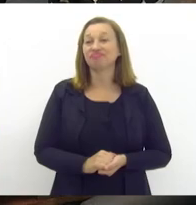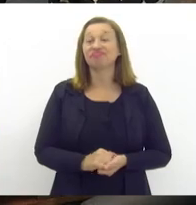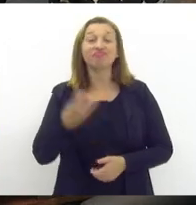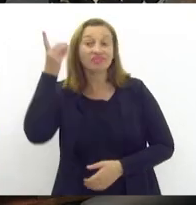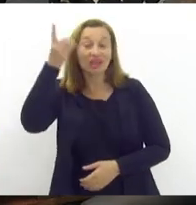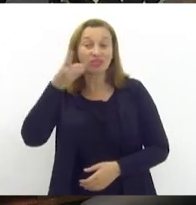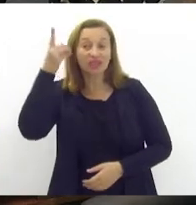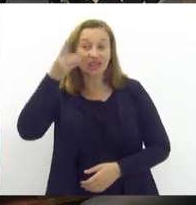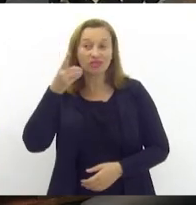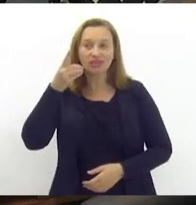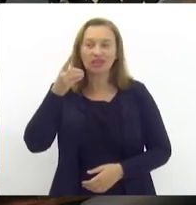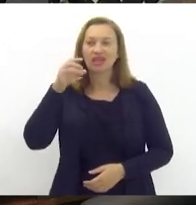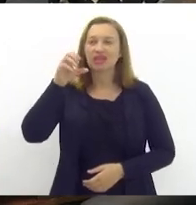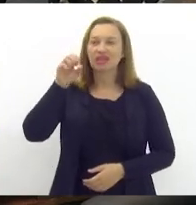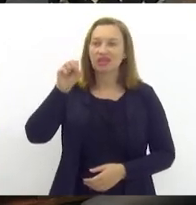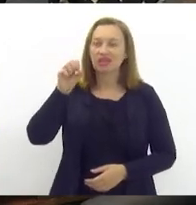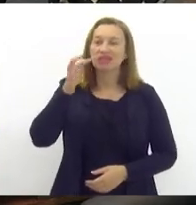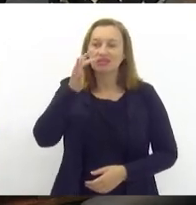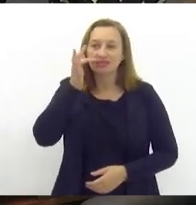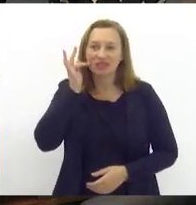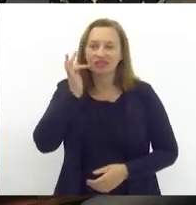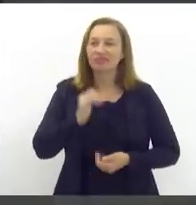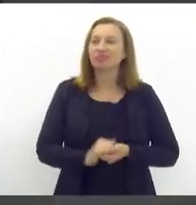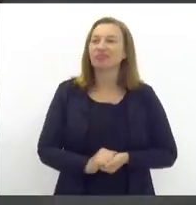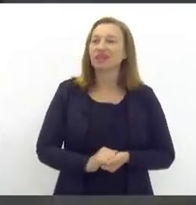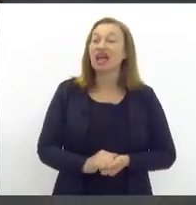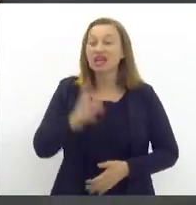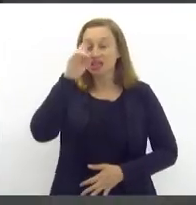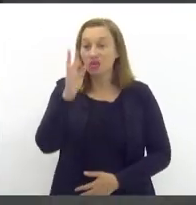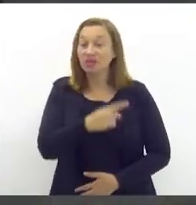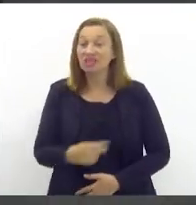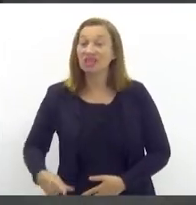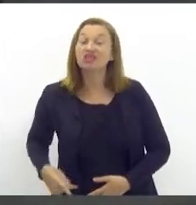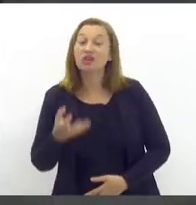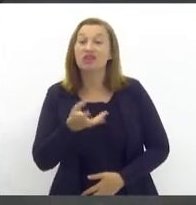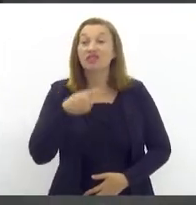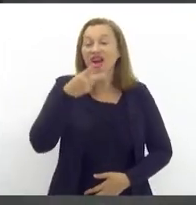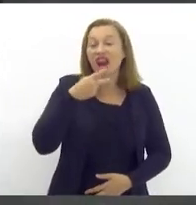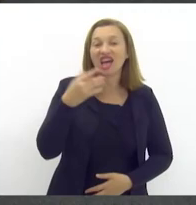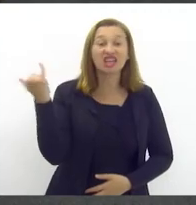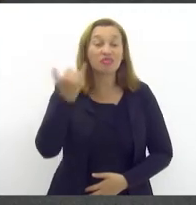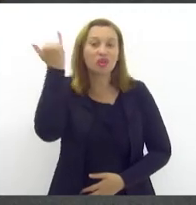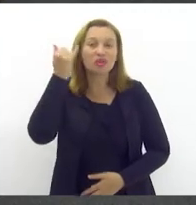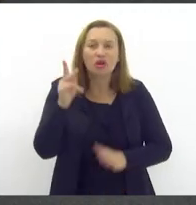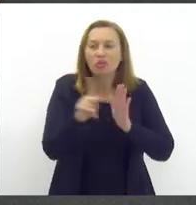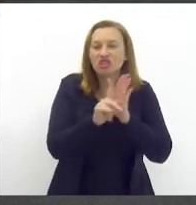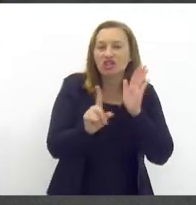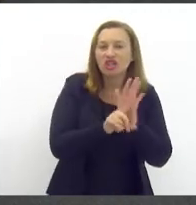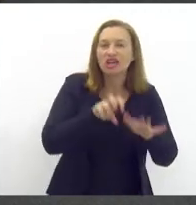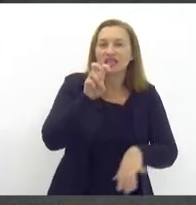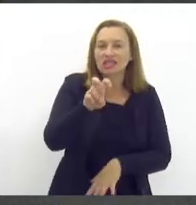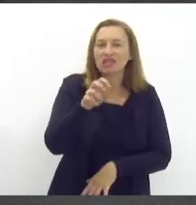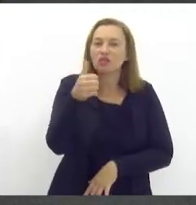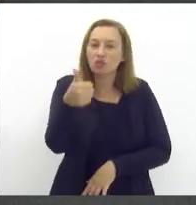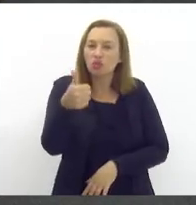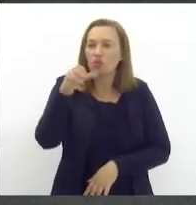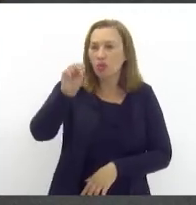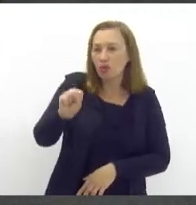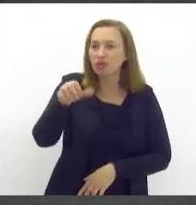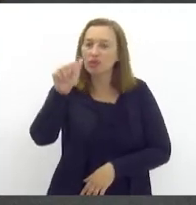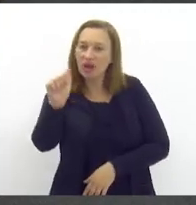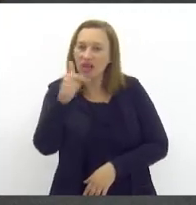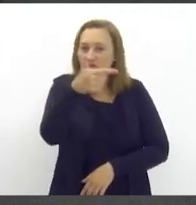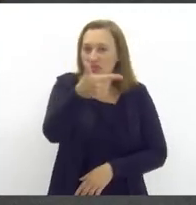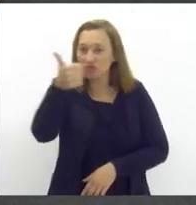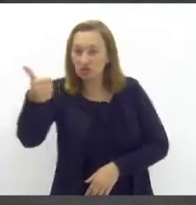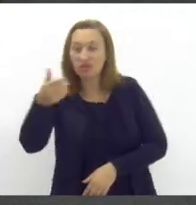Deputado Serafini, por favor. Senhor presidente, quero destacar a importância do projeto de lei 518-A de 2021 da deputada